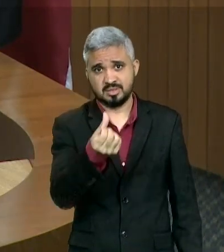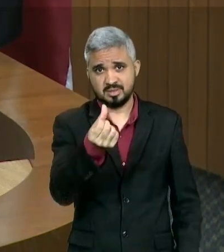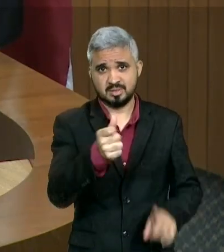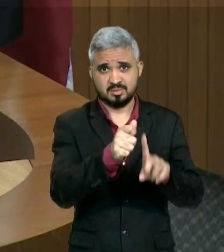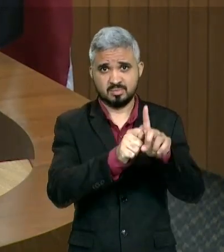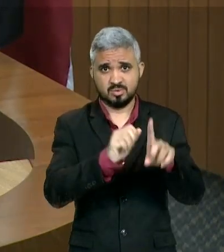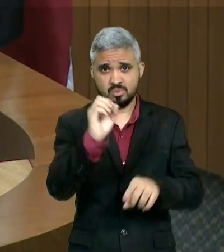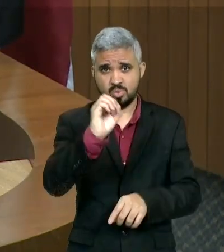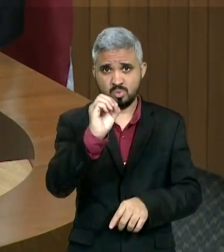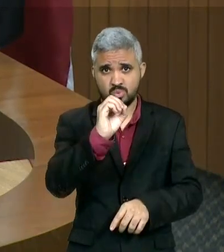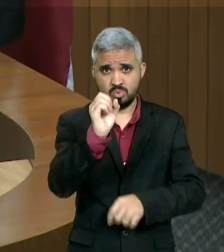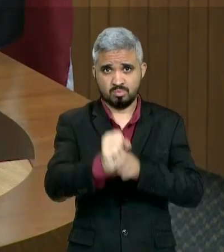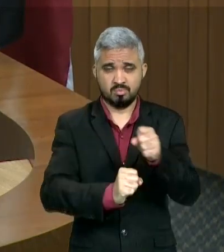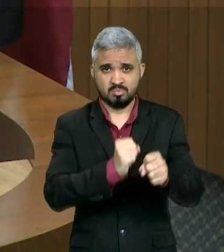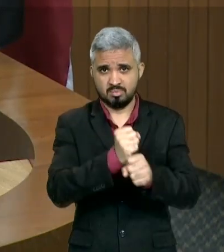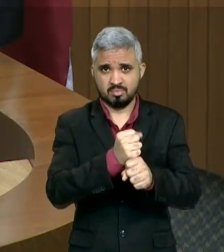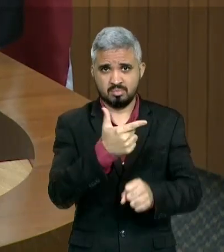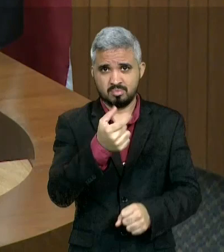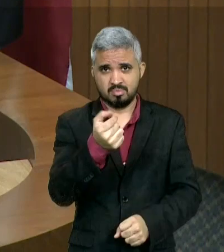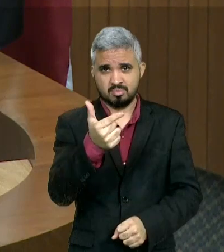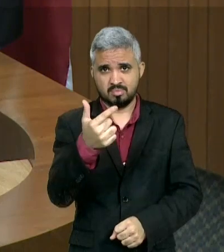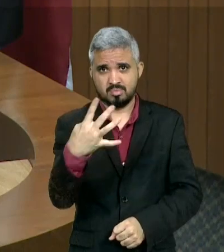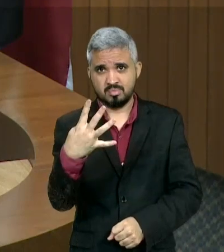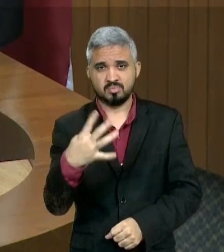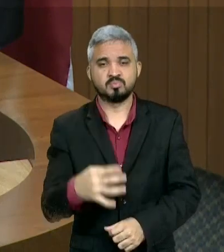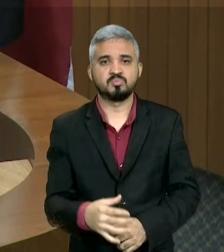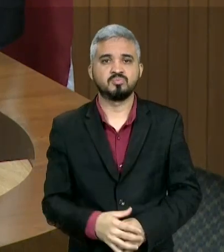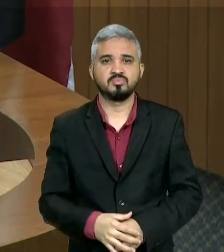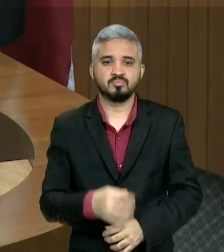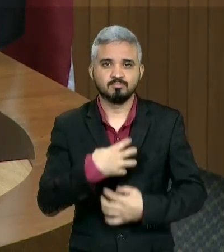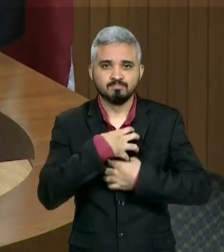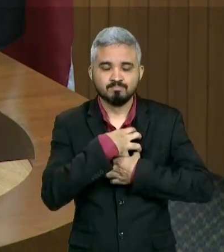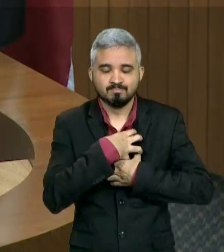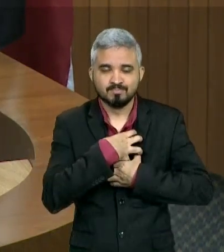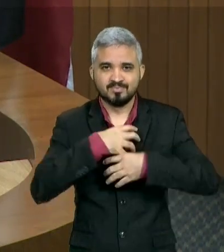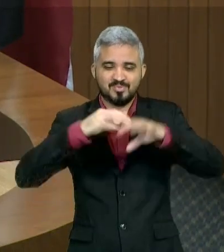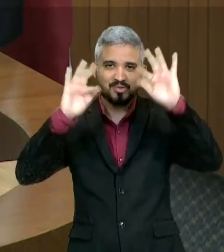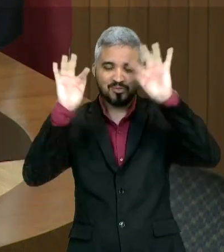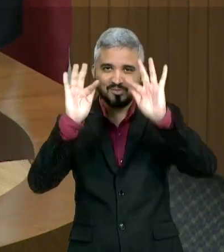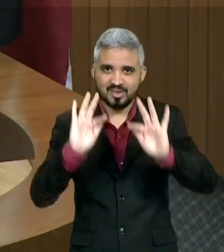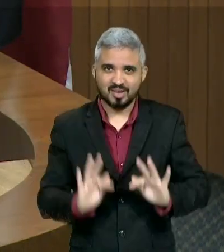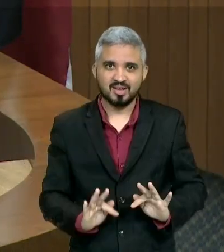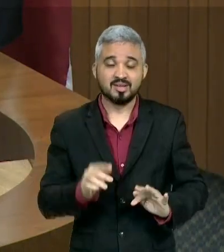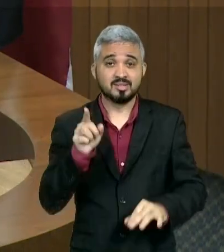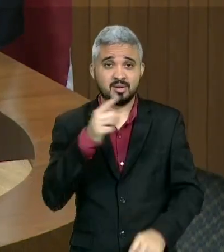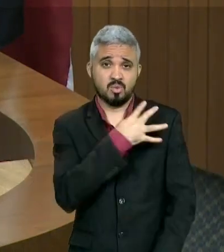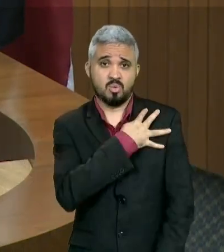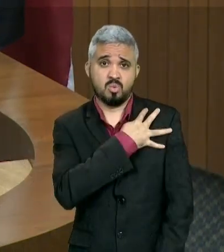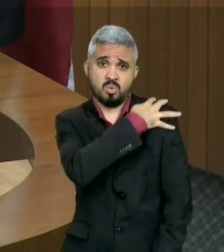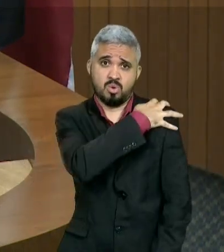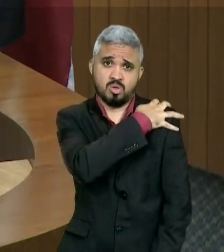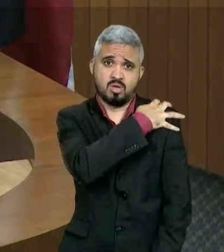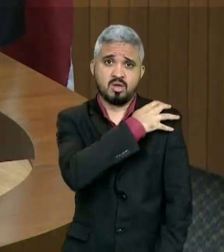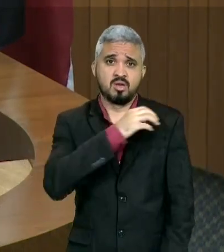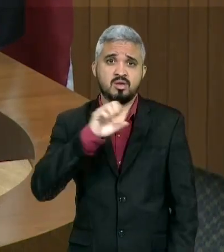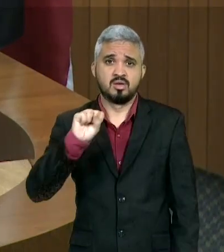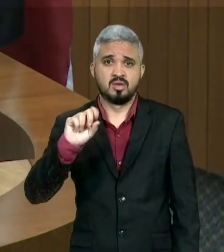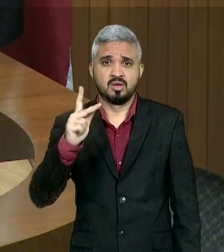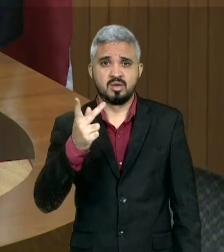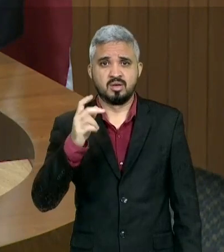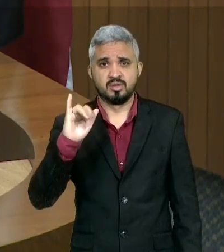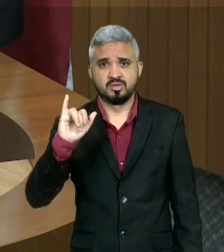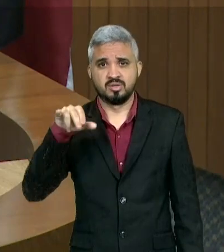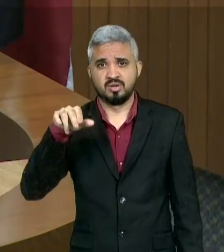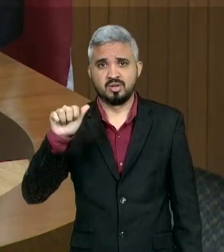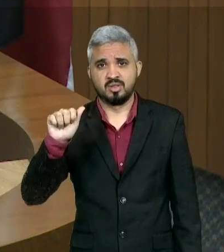fiquei muito feliz que o coronel Schneider pensou com carinho, pensou com seus amigos, com seus